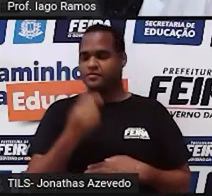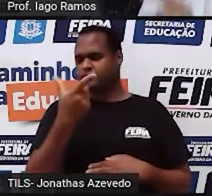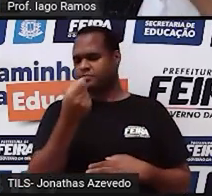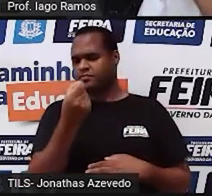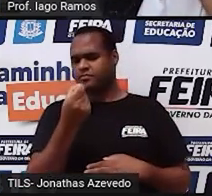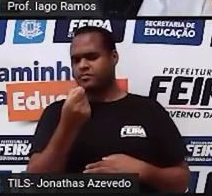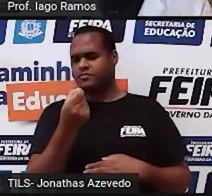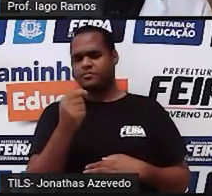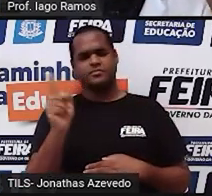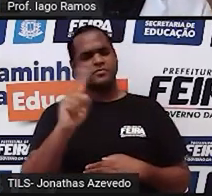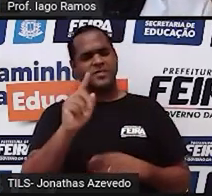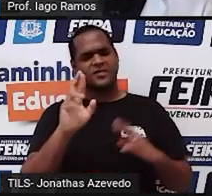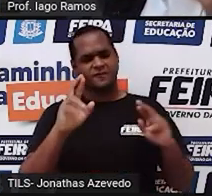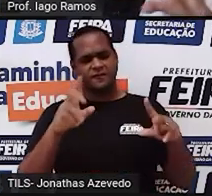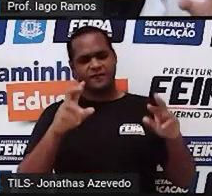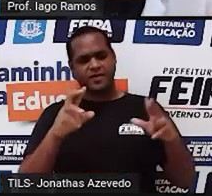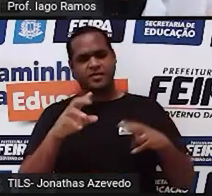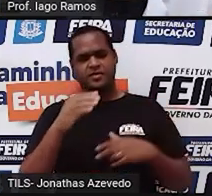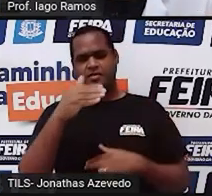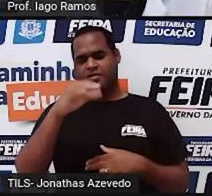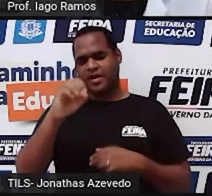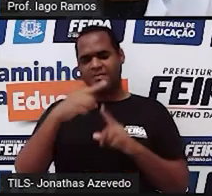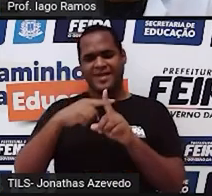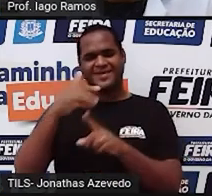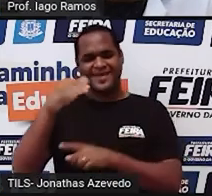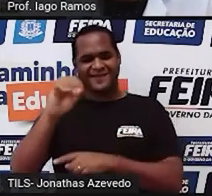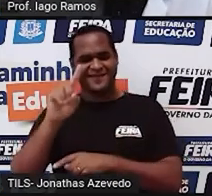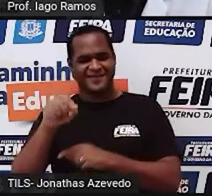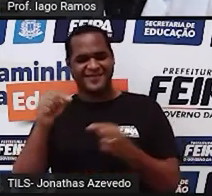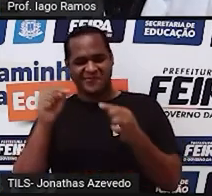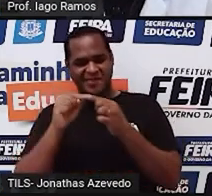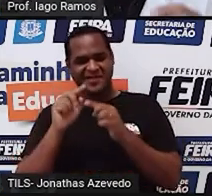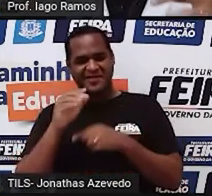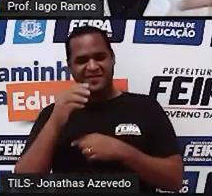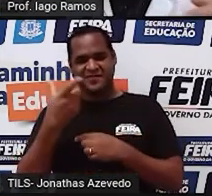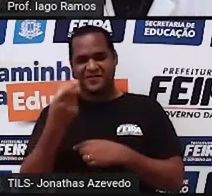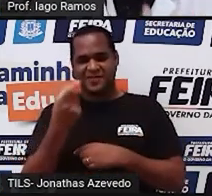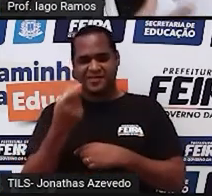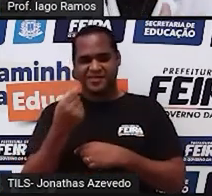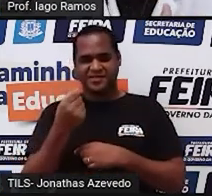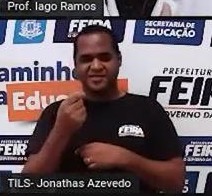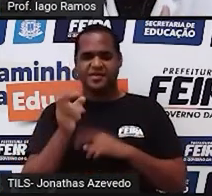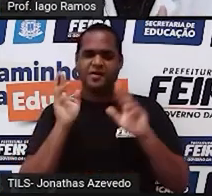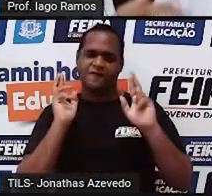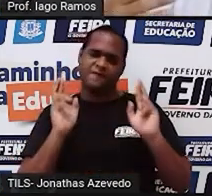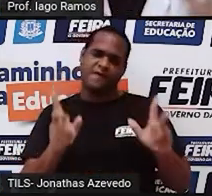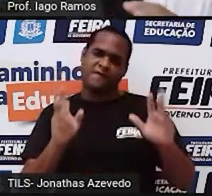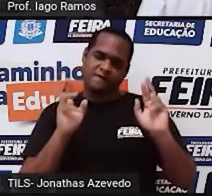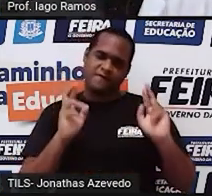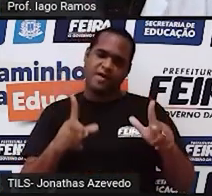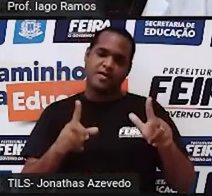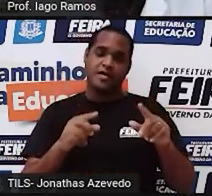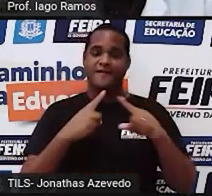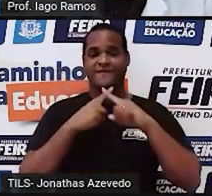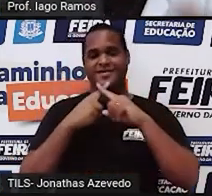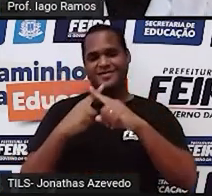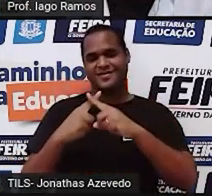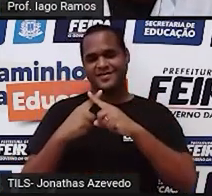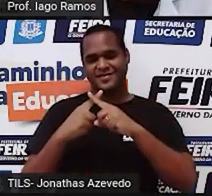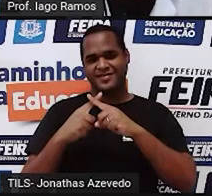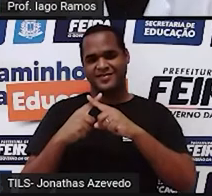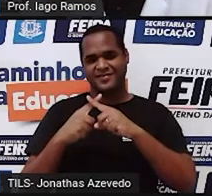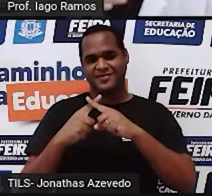que a gente custa uma pessoa assim o 10 + 10 = 20 horas mas o processo para calcular não é 10 mais 10